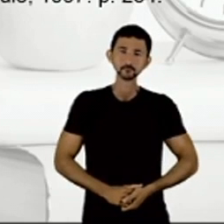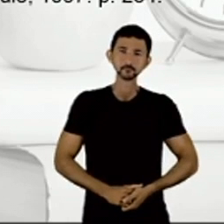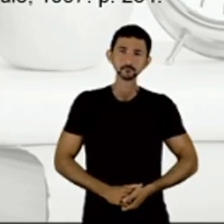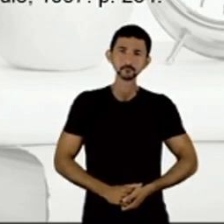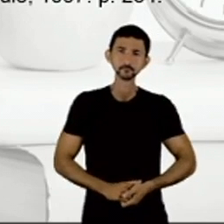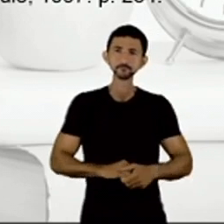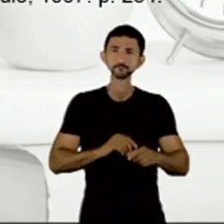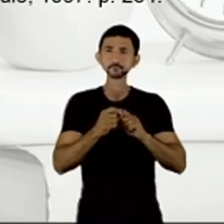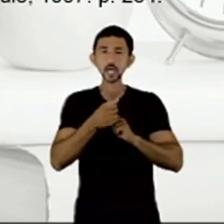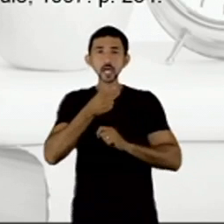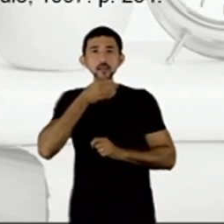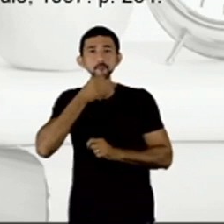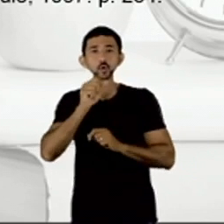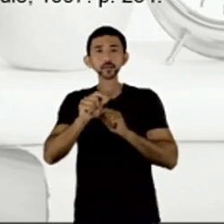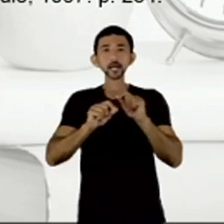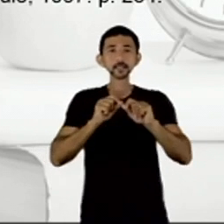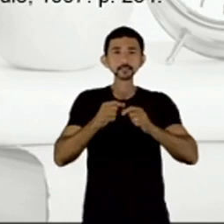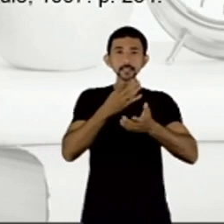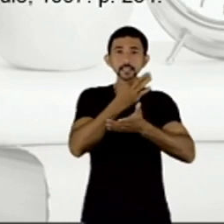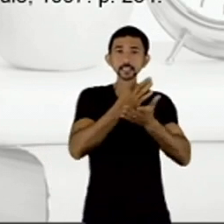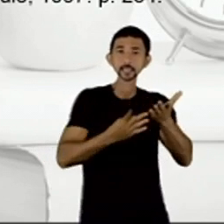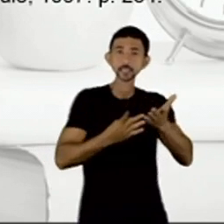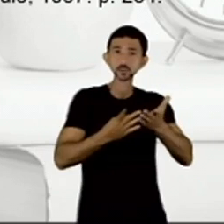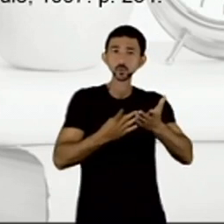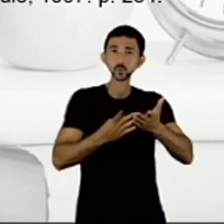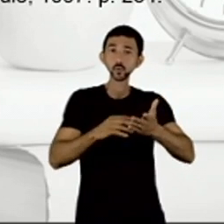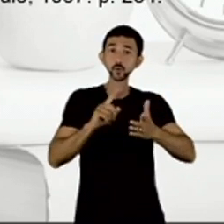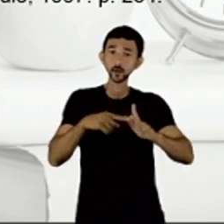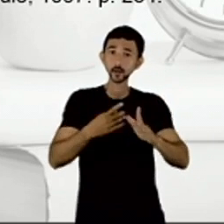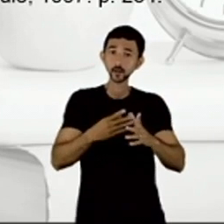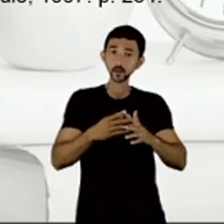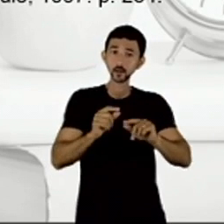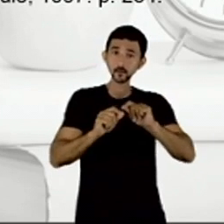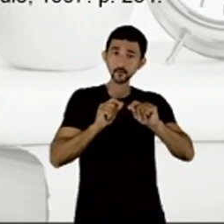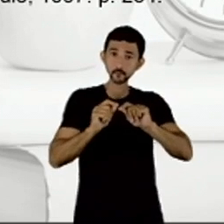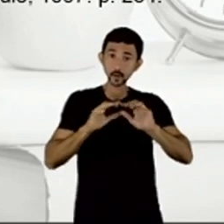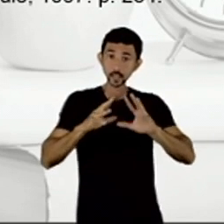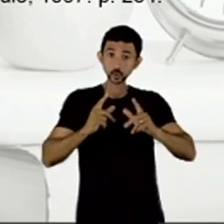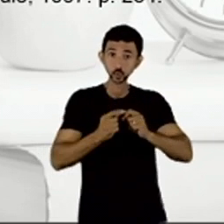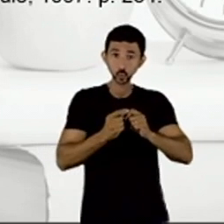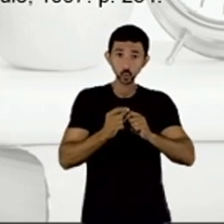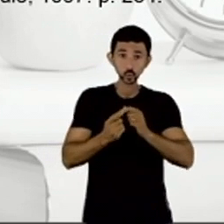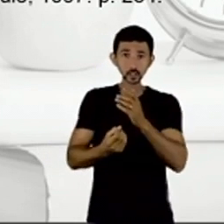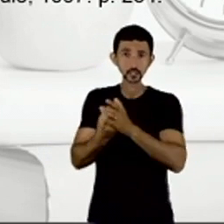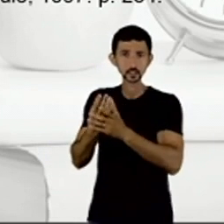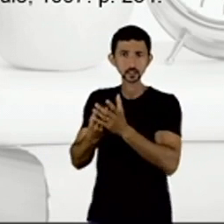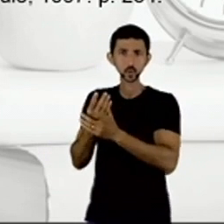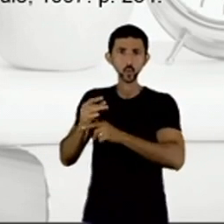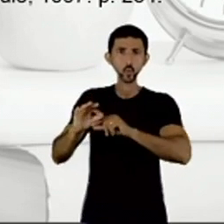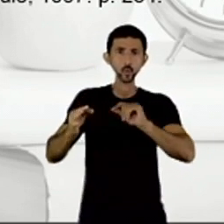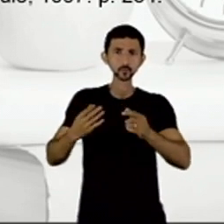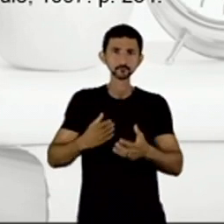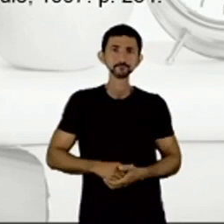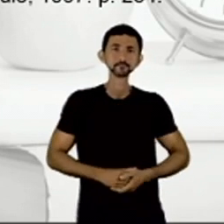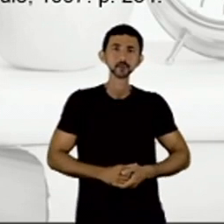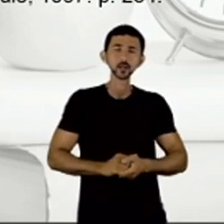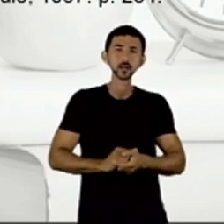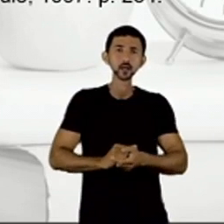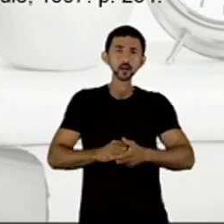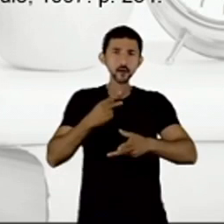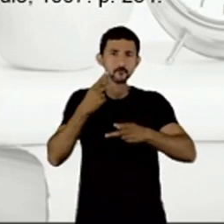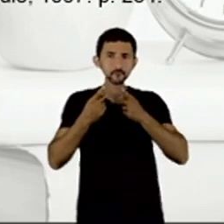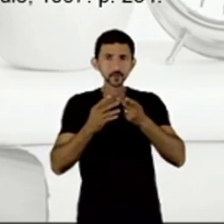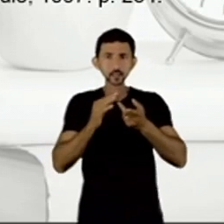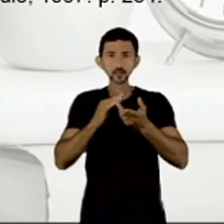A reportagem, como texto, apura não somente as origens do fato, Nós vimos